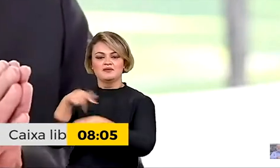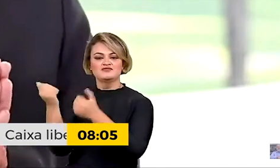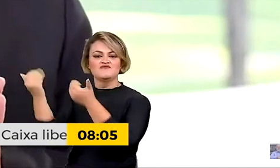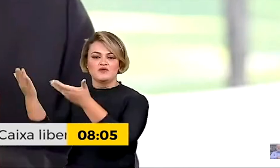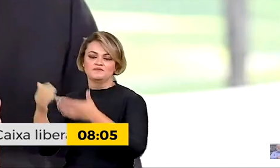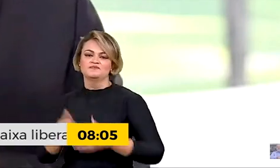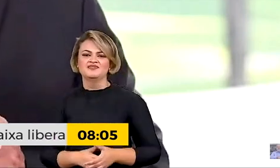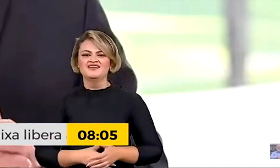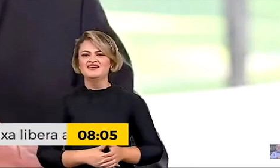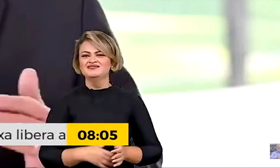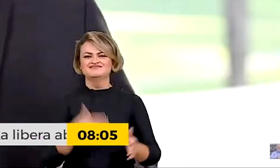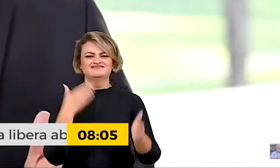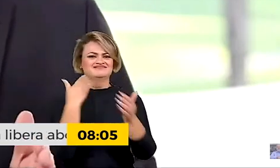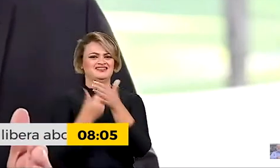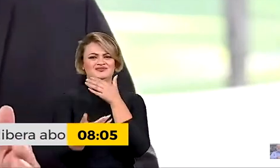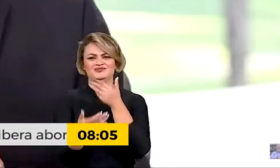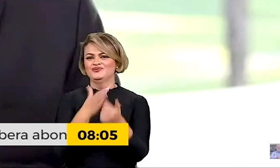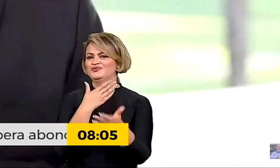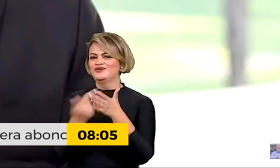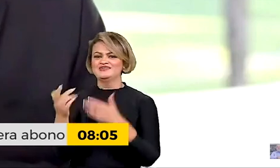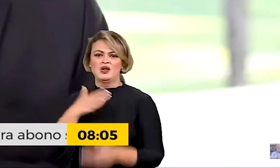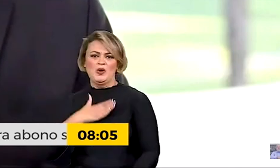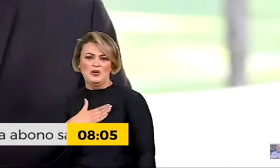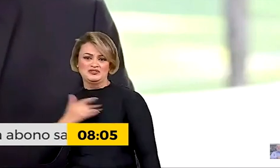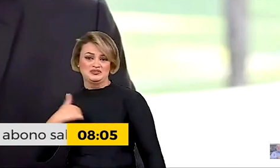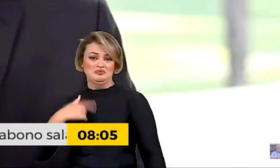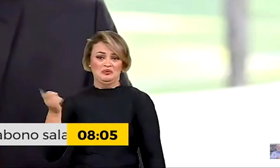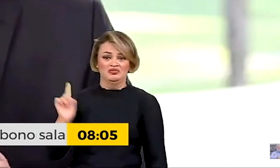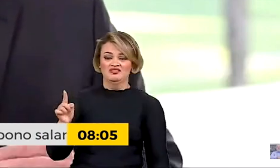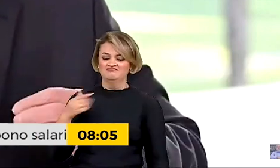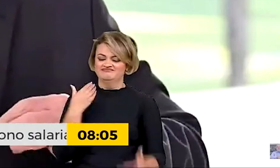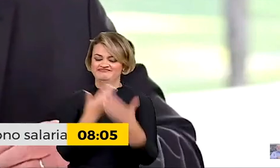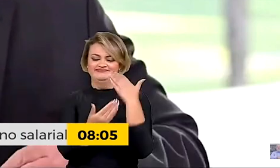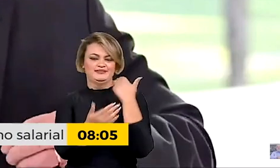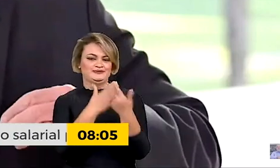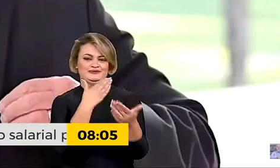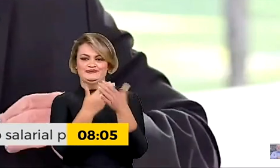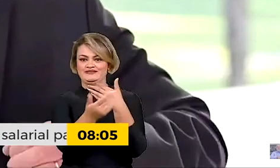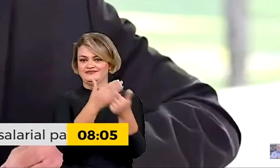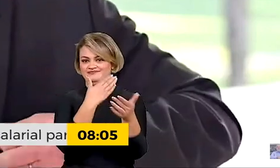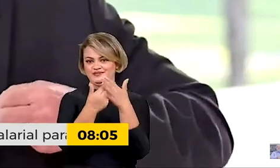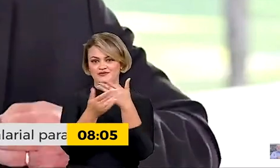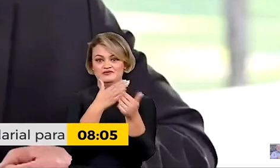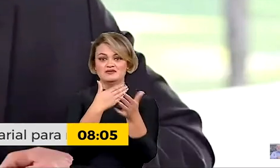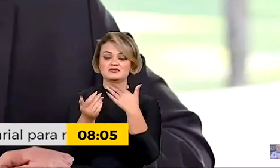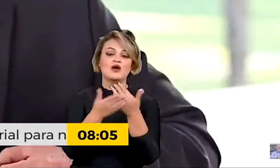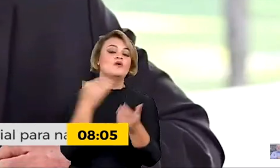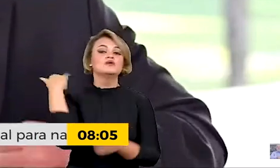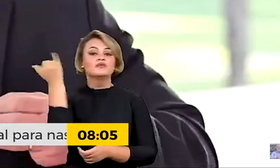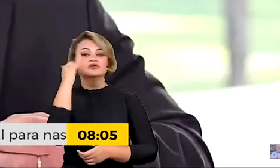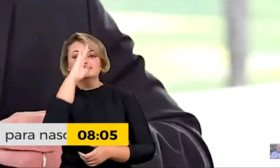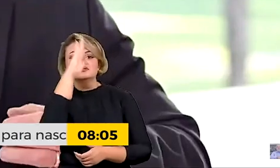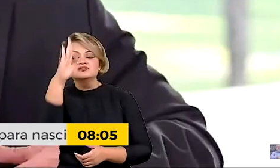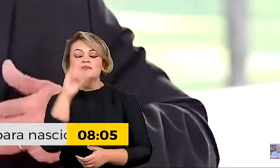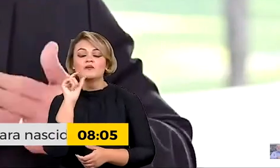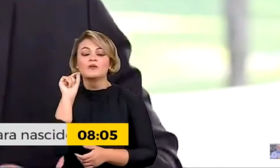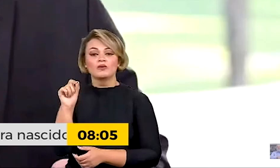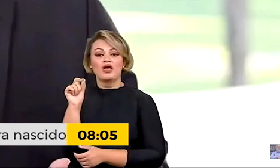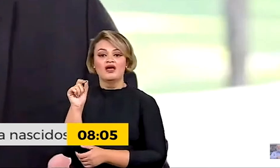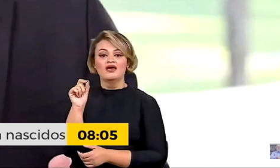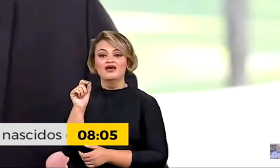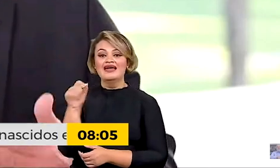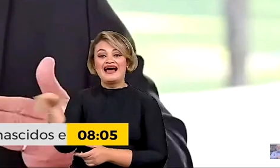se o produto gosta de mim ou não eu não quero saber não é isso que tem jogo que tem jogo é a gente recuperar a capacidade